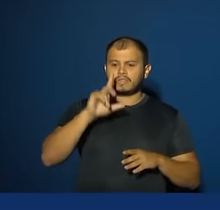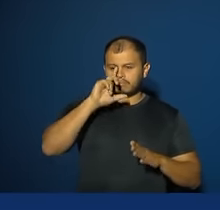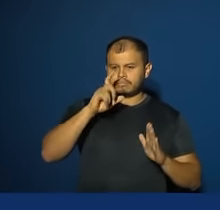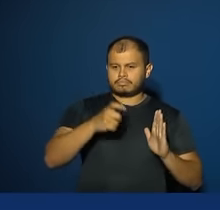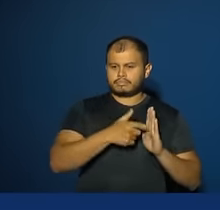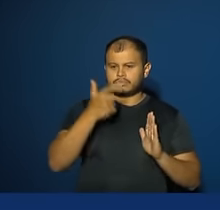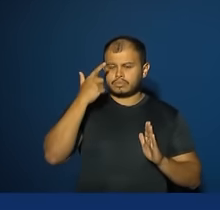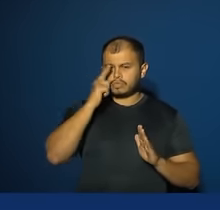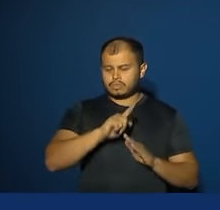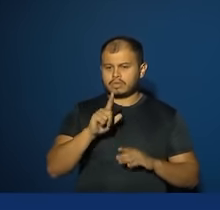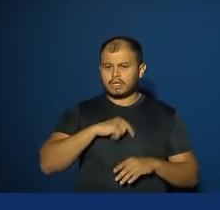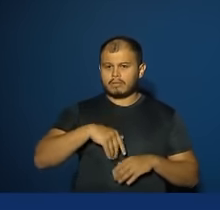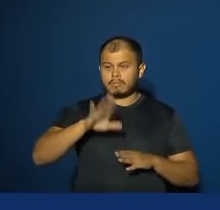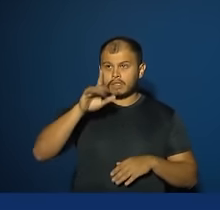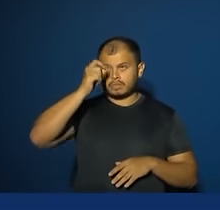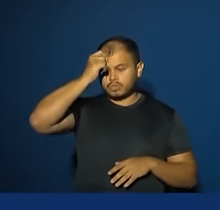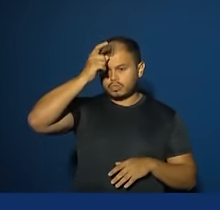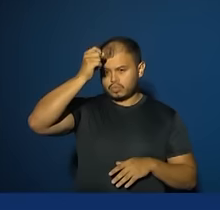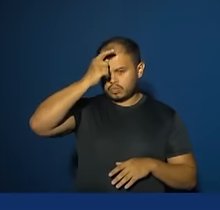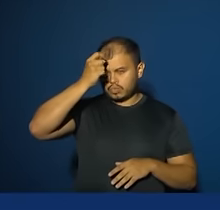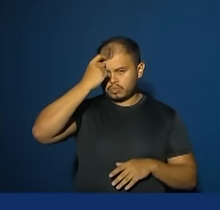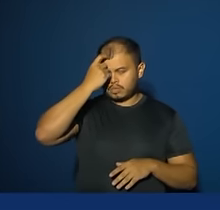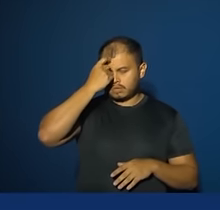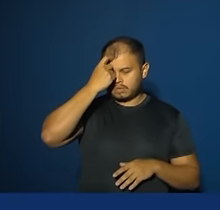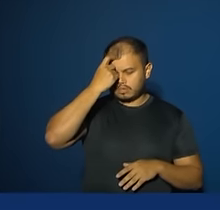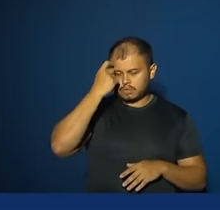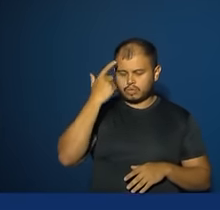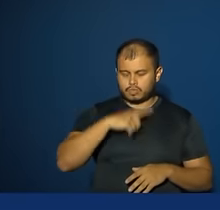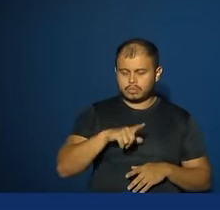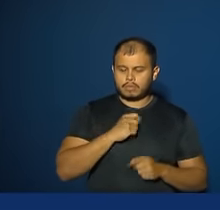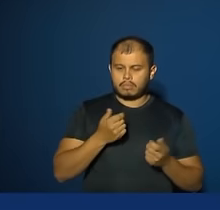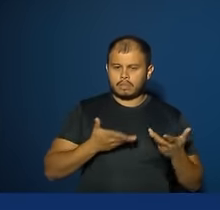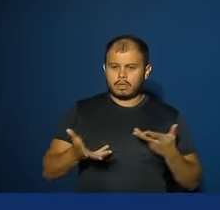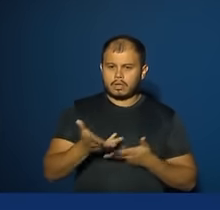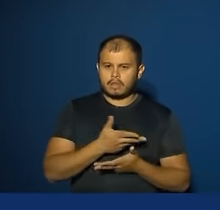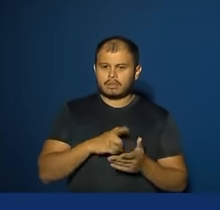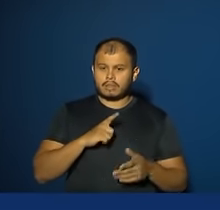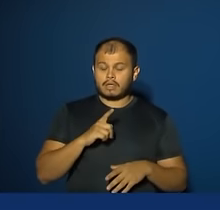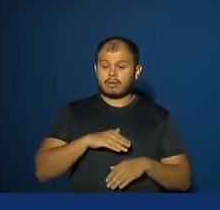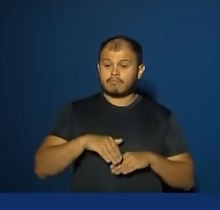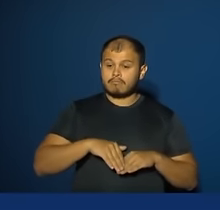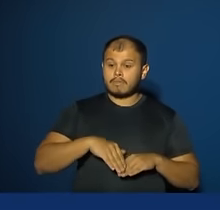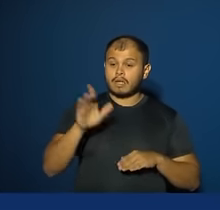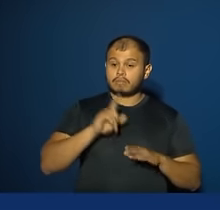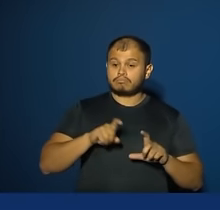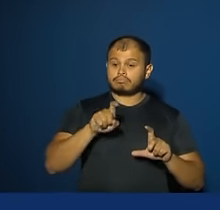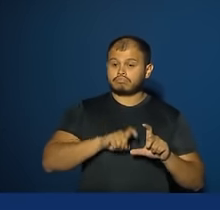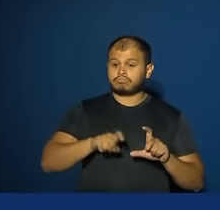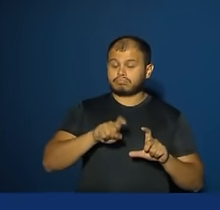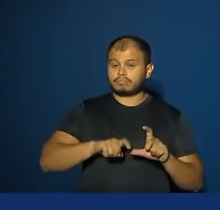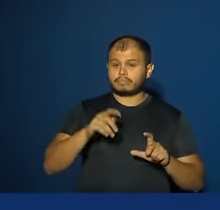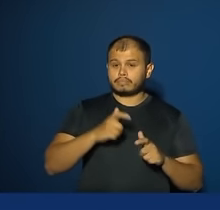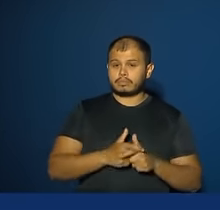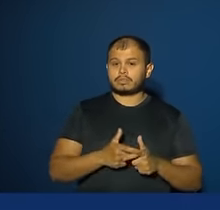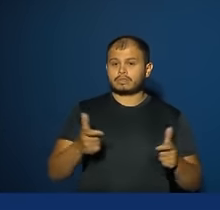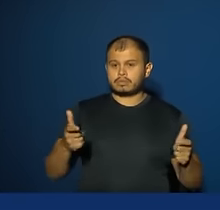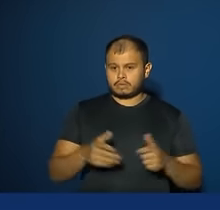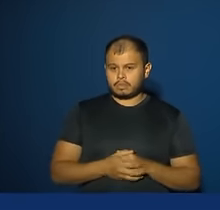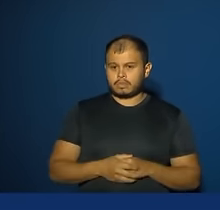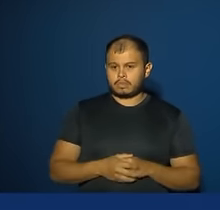artificial? Qual a empresa que tem uma cultura mais apta, mais aberta para isso? Qual a empresa que tem uma digitalização maior? Qual a empresa que